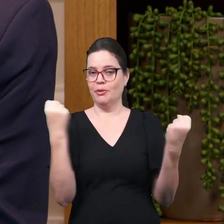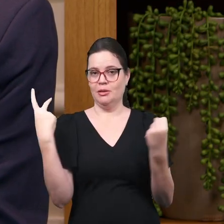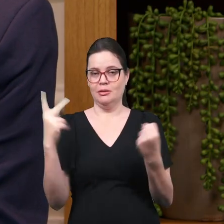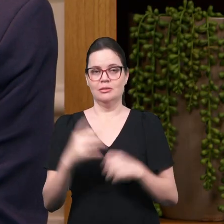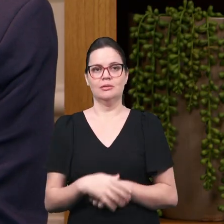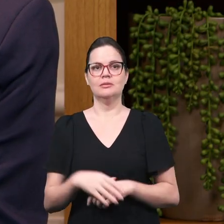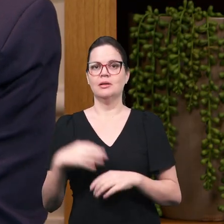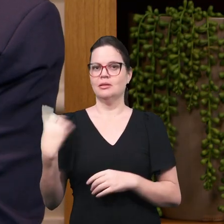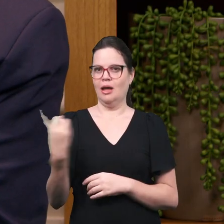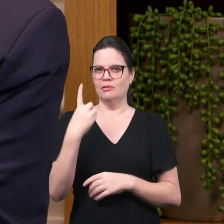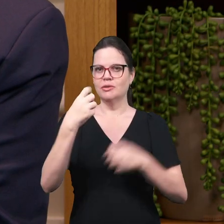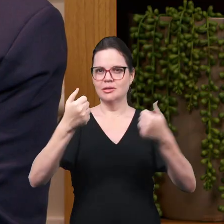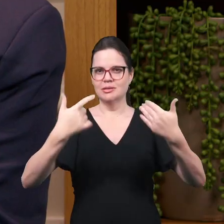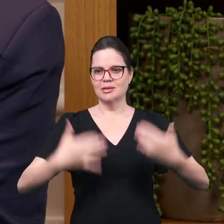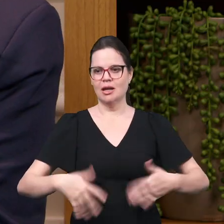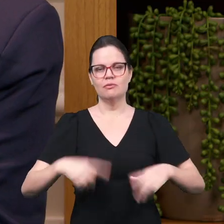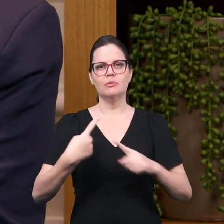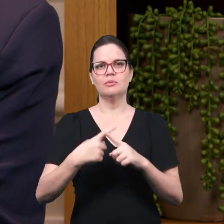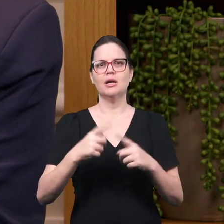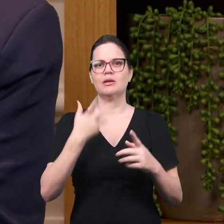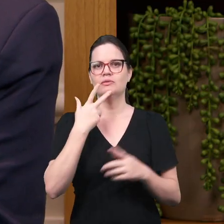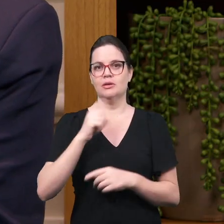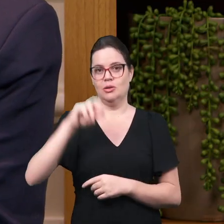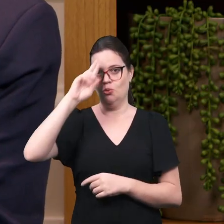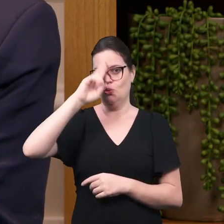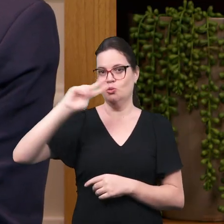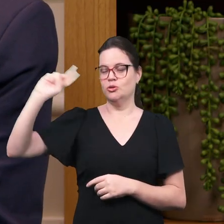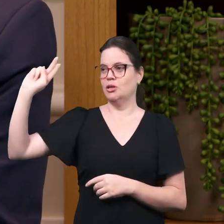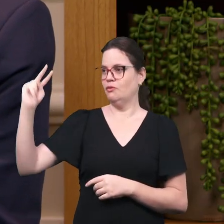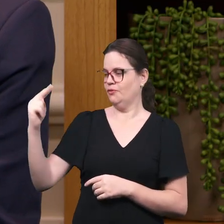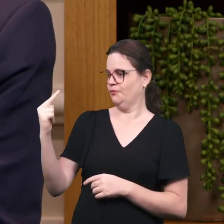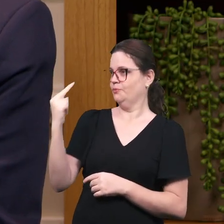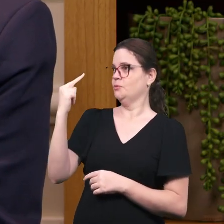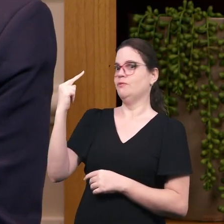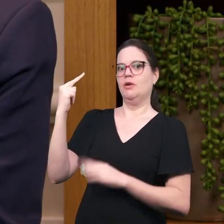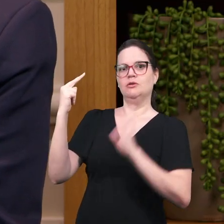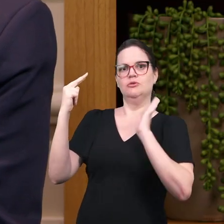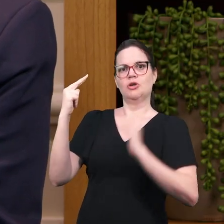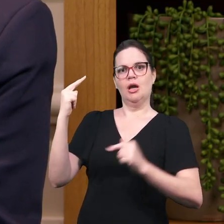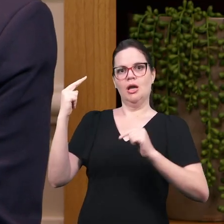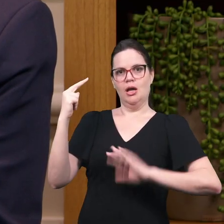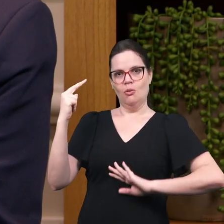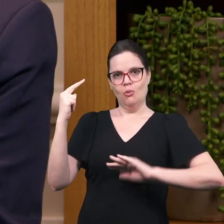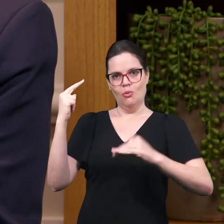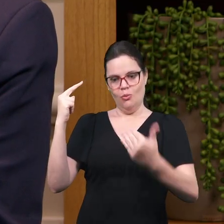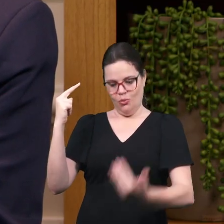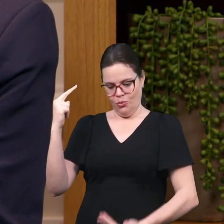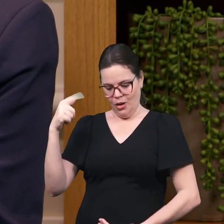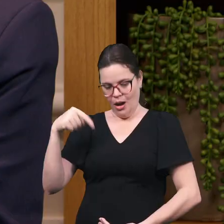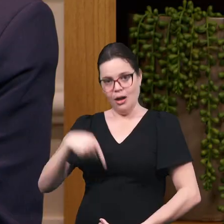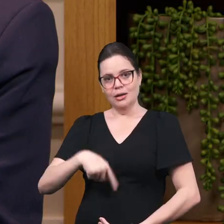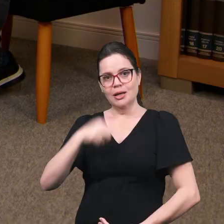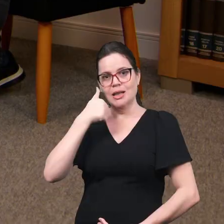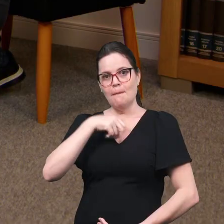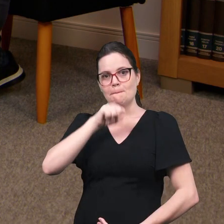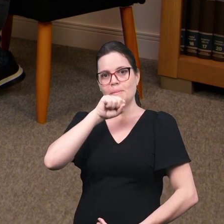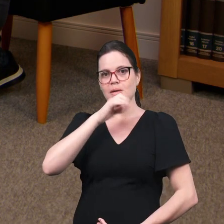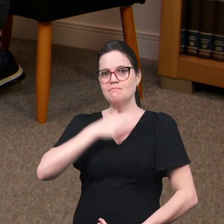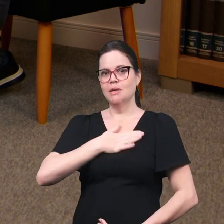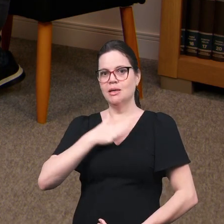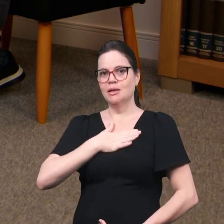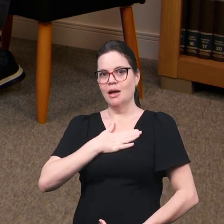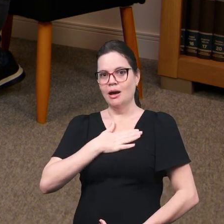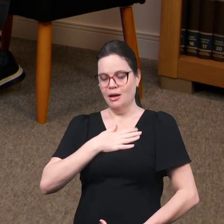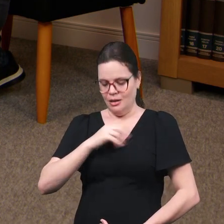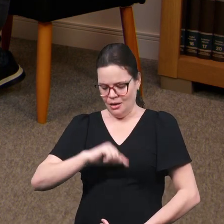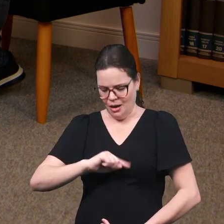Davi fala isso, ele está falando que os olhos do Senhor estavam sobre ele quando ele era um embrião. Maravilha.